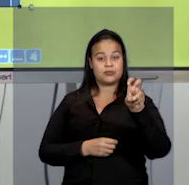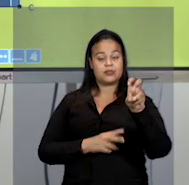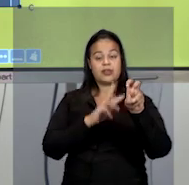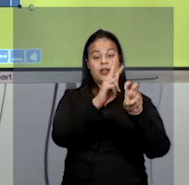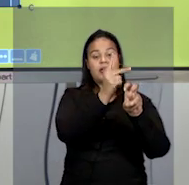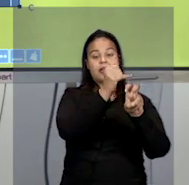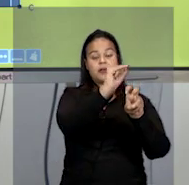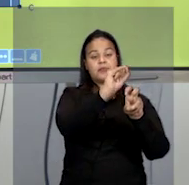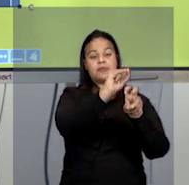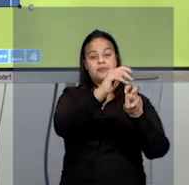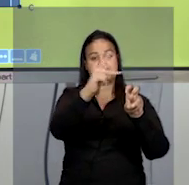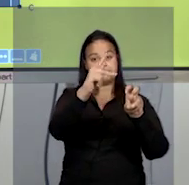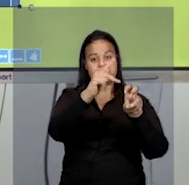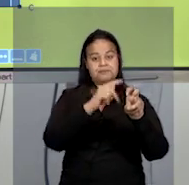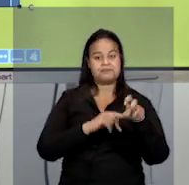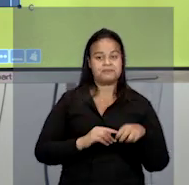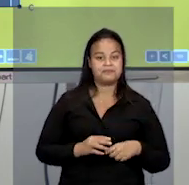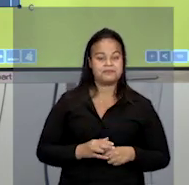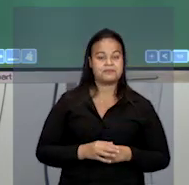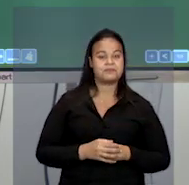5.